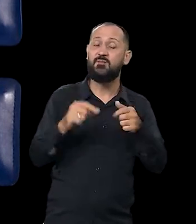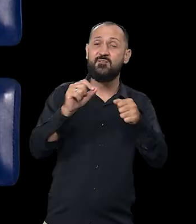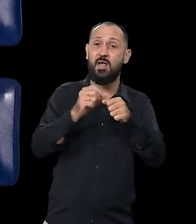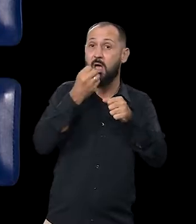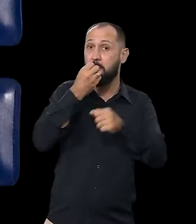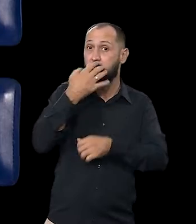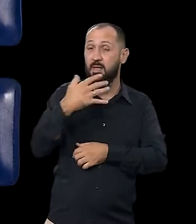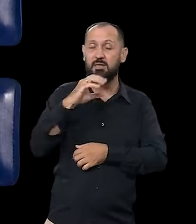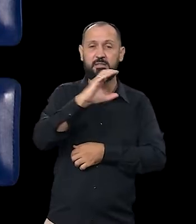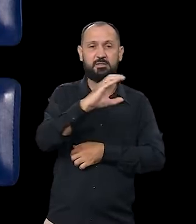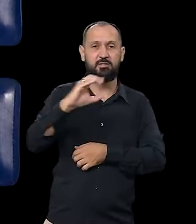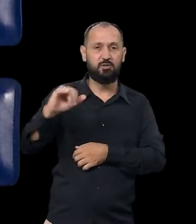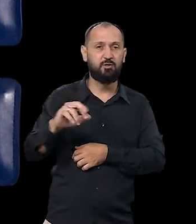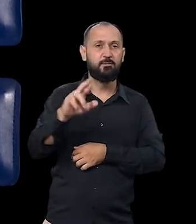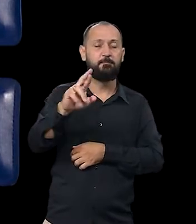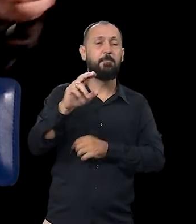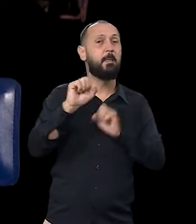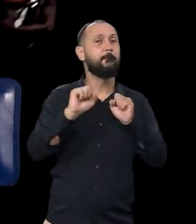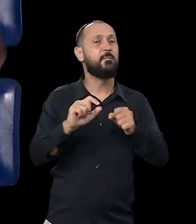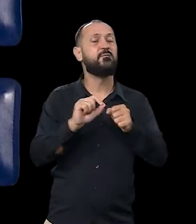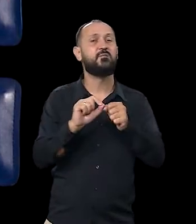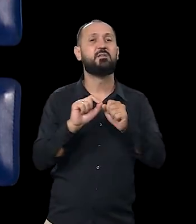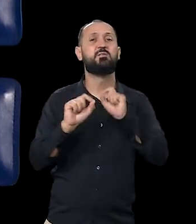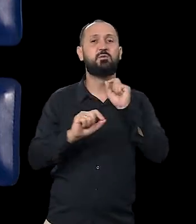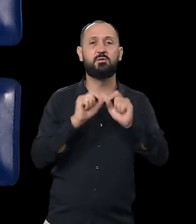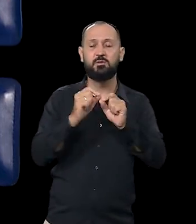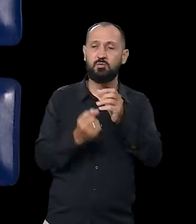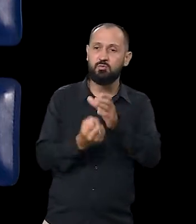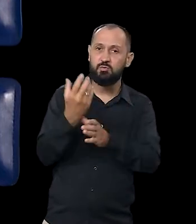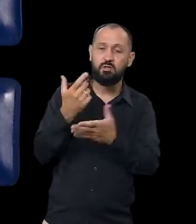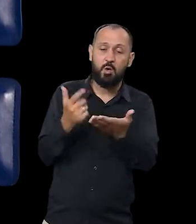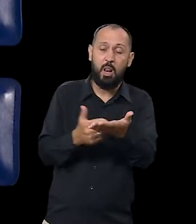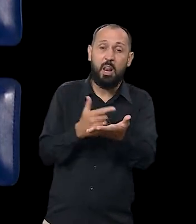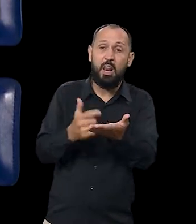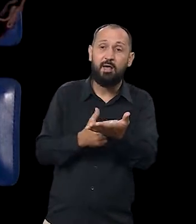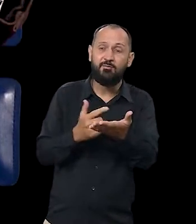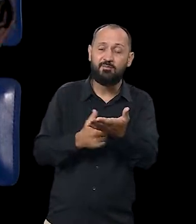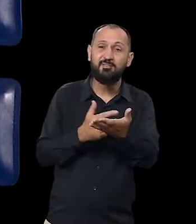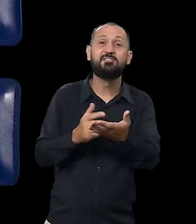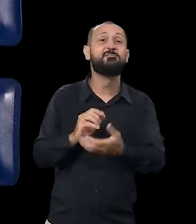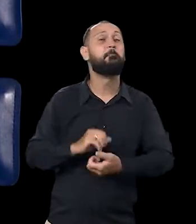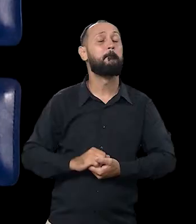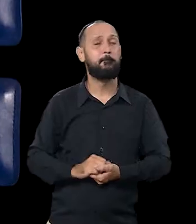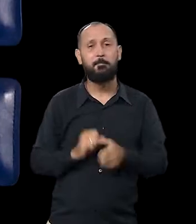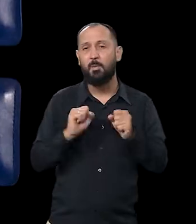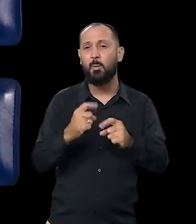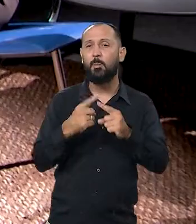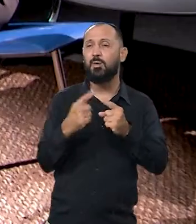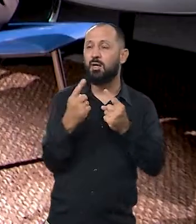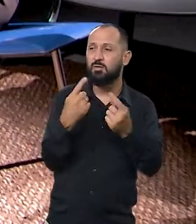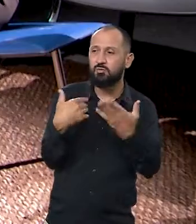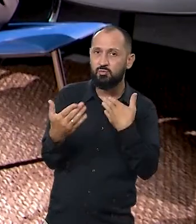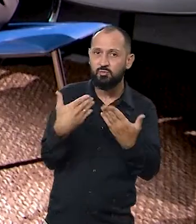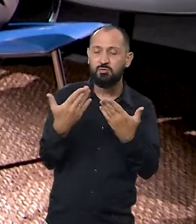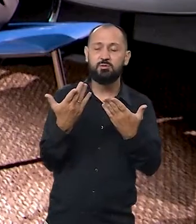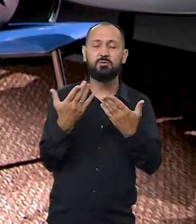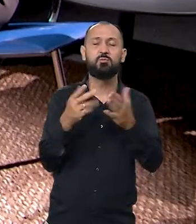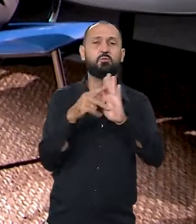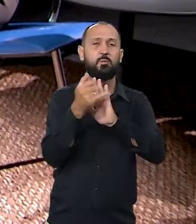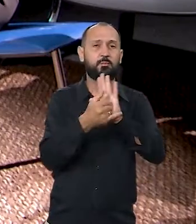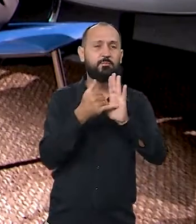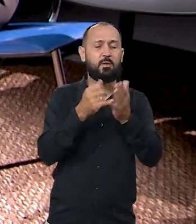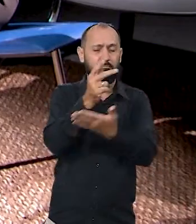da CCJ, ele pode ensejar, inclusive, elaboração de livros, porque cada discussão de um projeto, um parecer